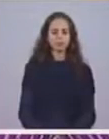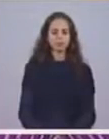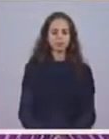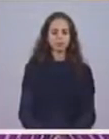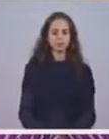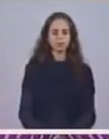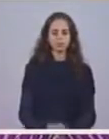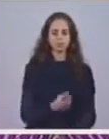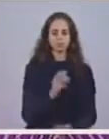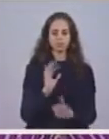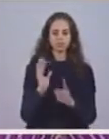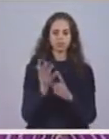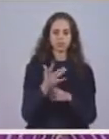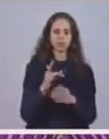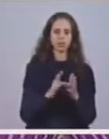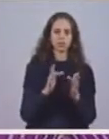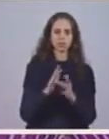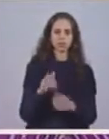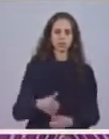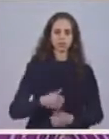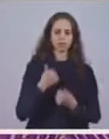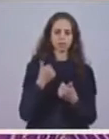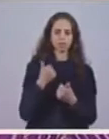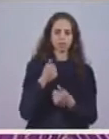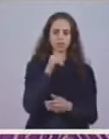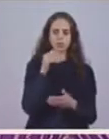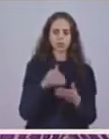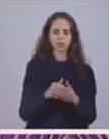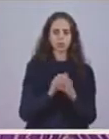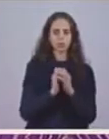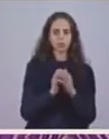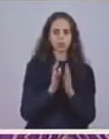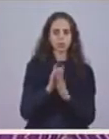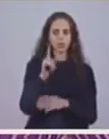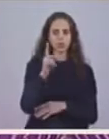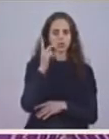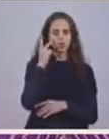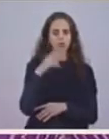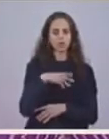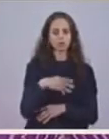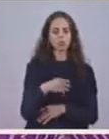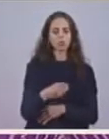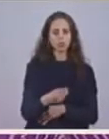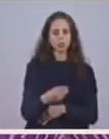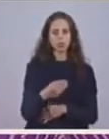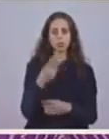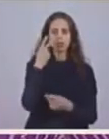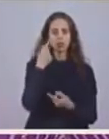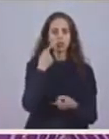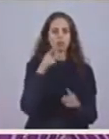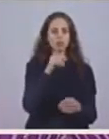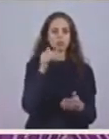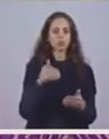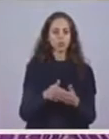Por meio de Jesus Cristo, vencedor da morte, oremos a Deus, que é a vida do mundo e ressuscita os